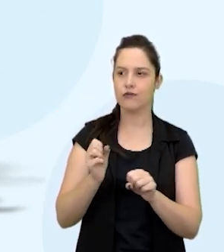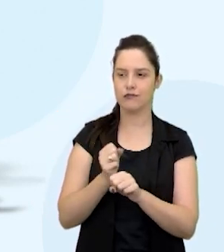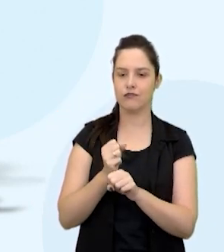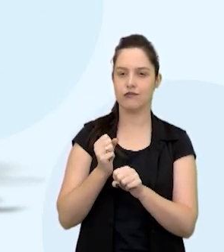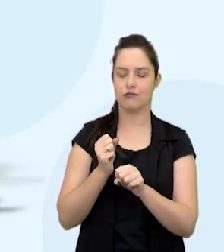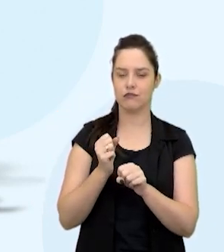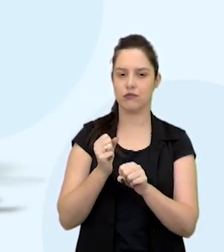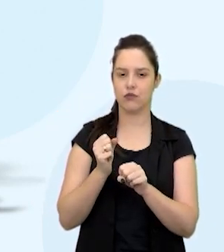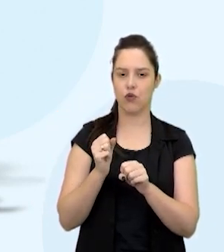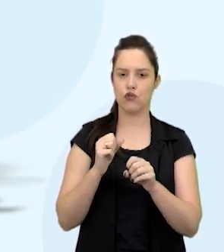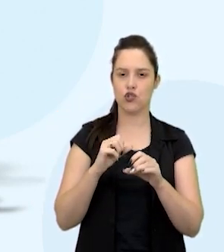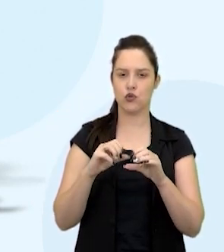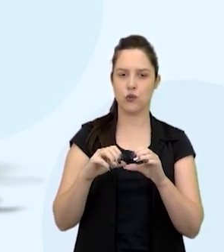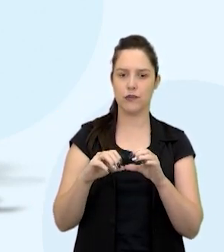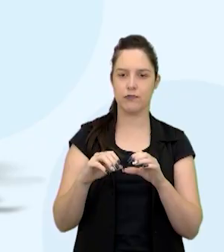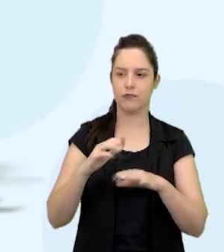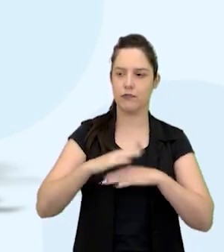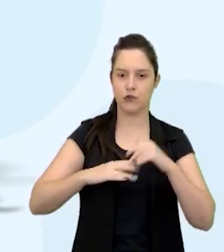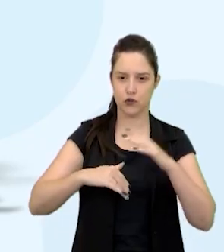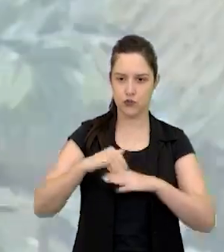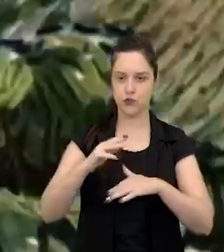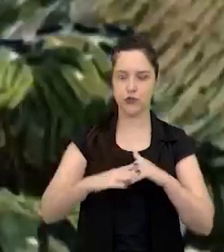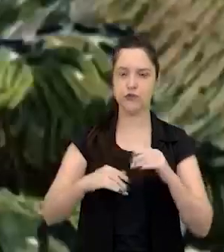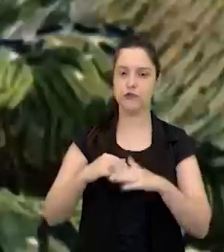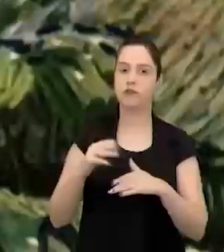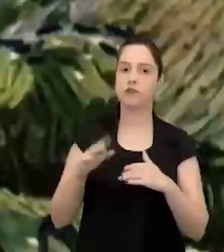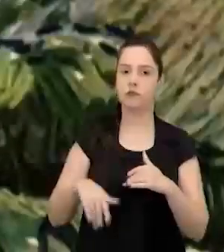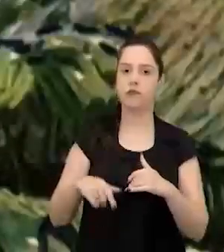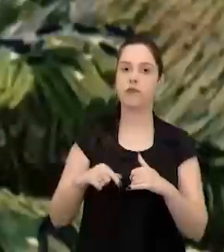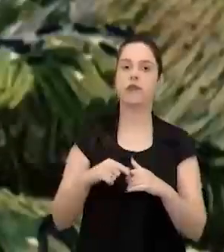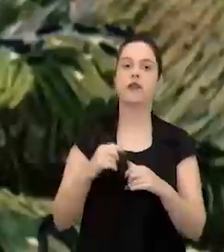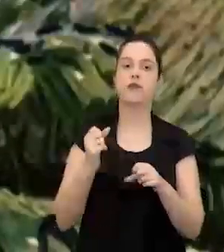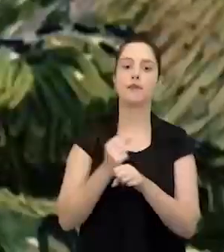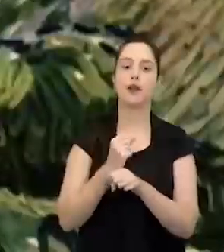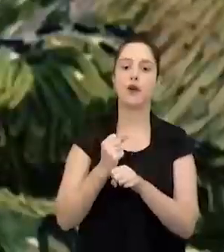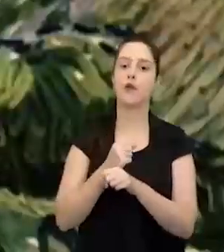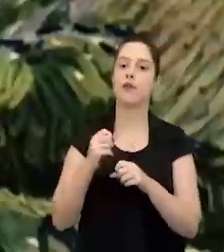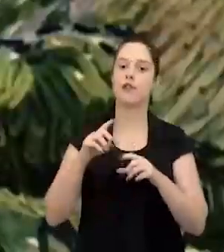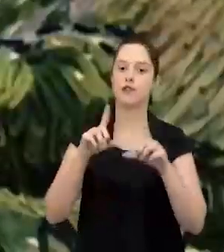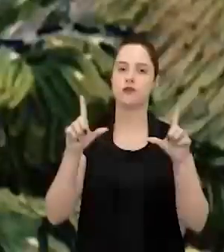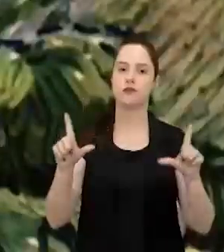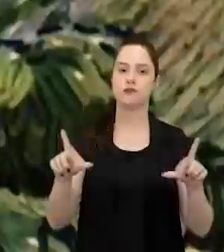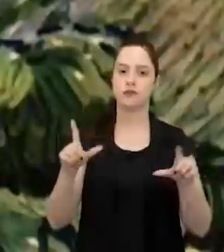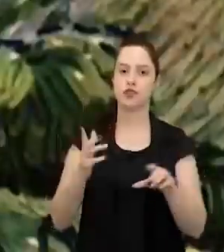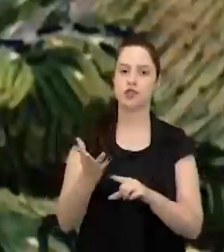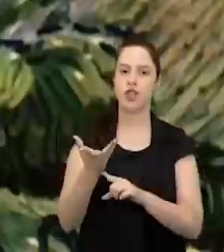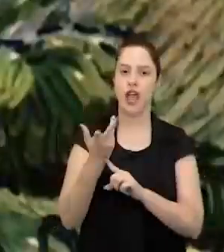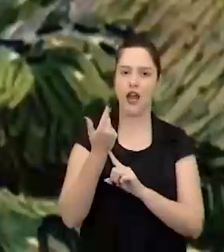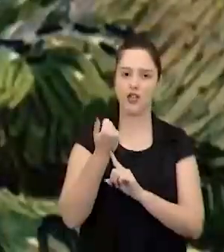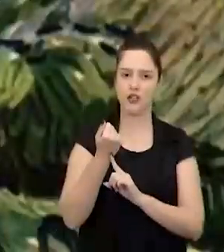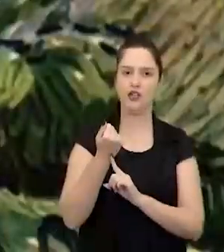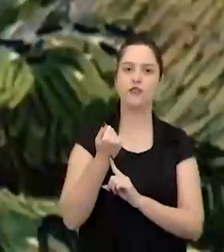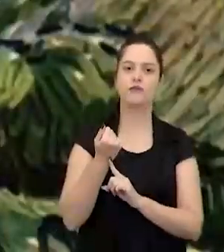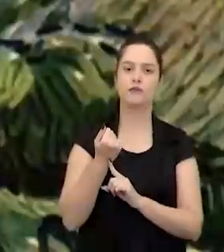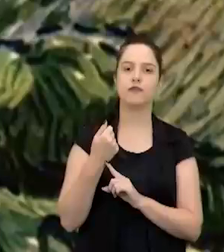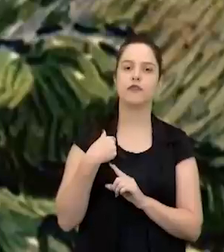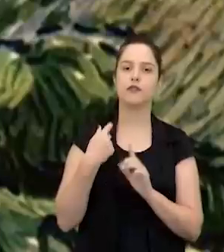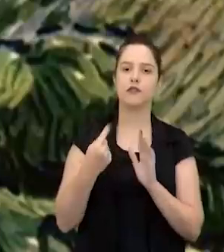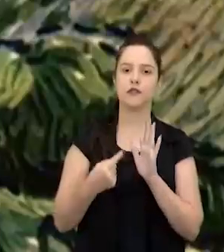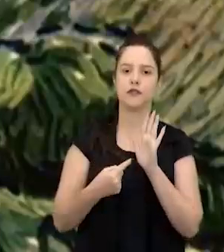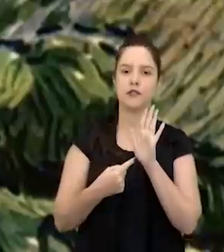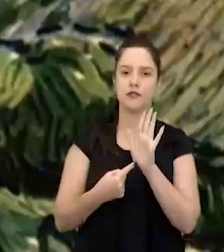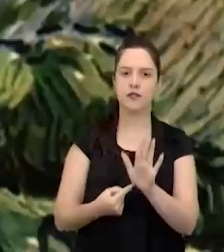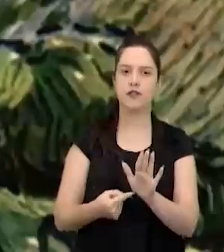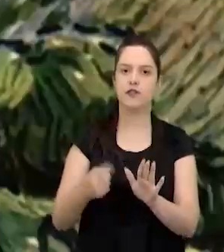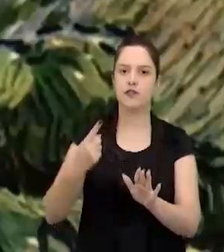vamos apontar e detalhar os elementos que constroem a obra de arte, gente. Exatamente isso que nós falamos agora. A gente começa a descrever o que a gente